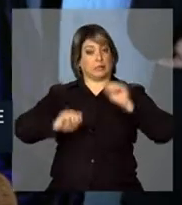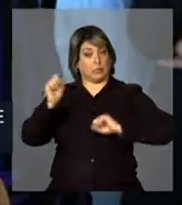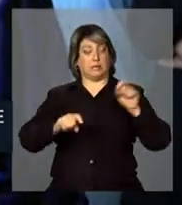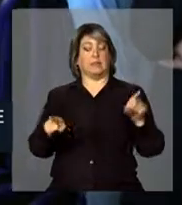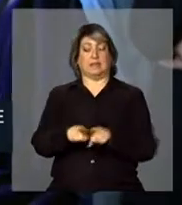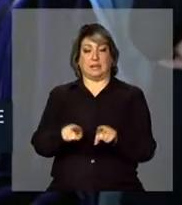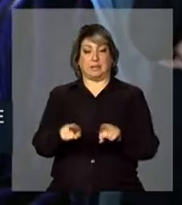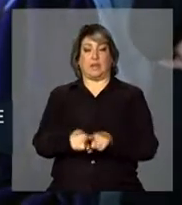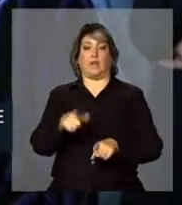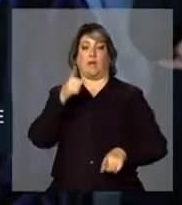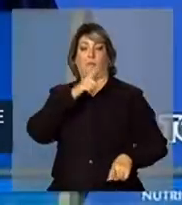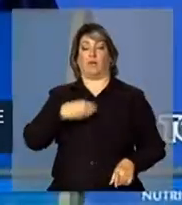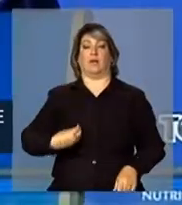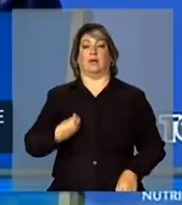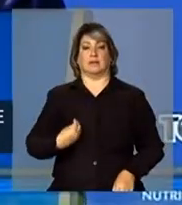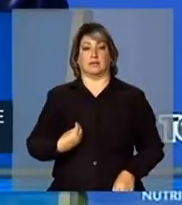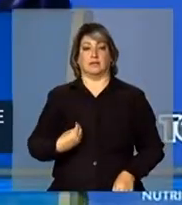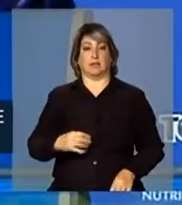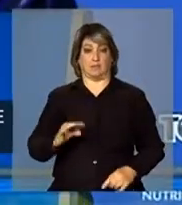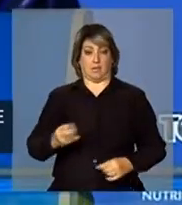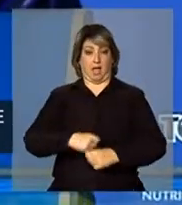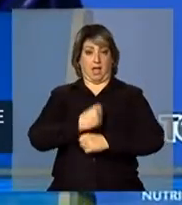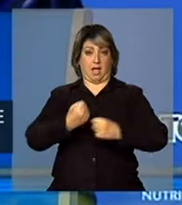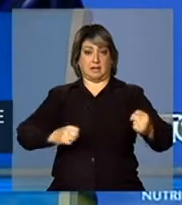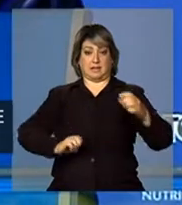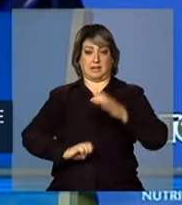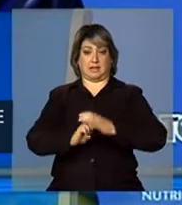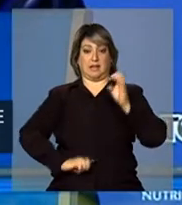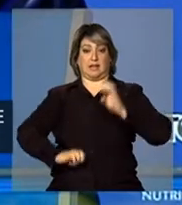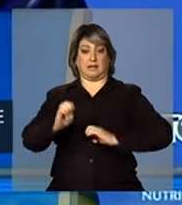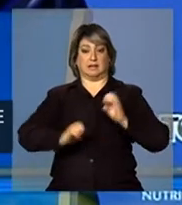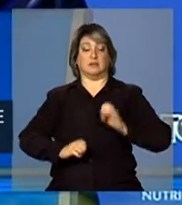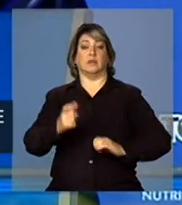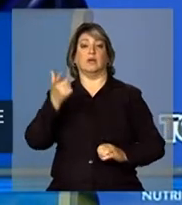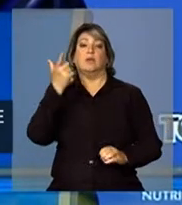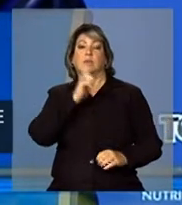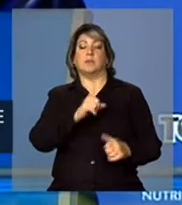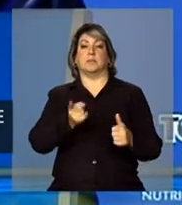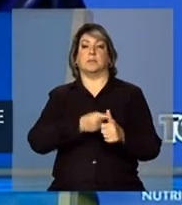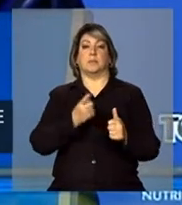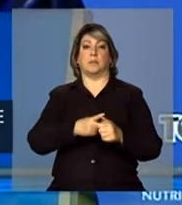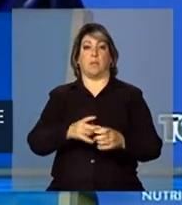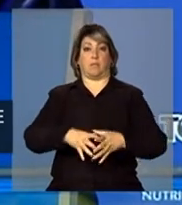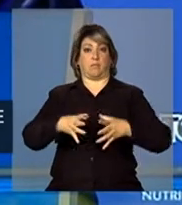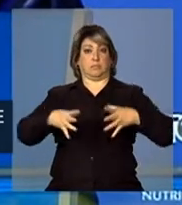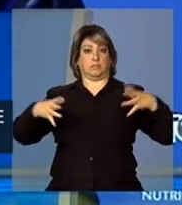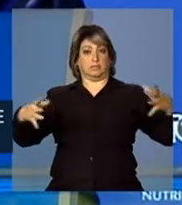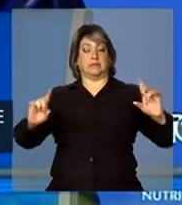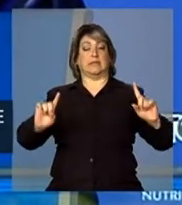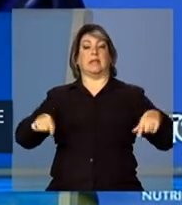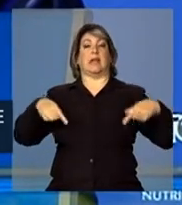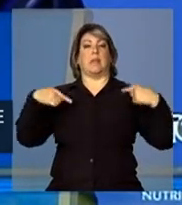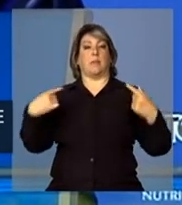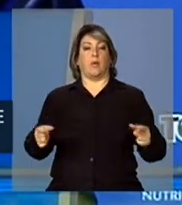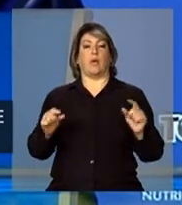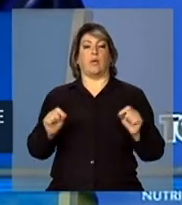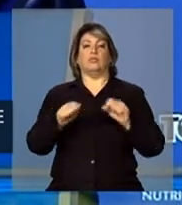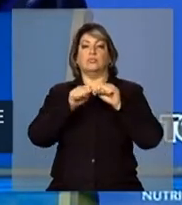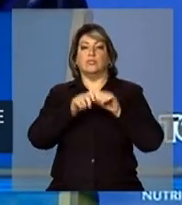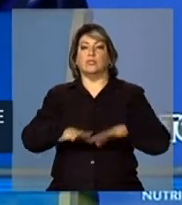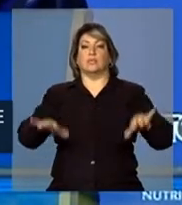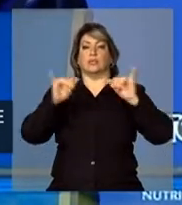acontece. As grandes empresas atingem primeiro grandes patamares e depois os